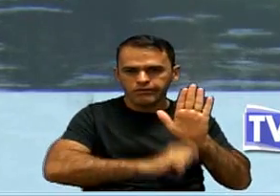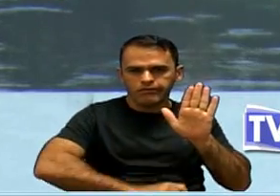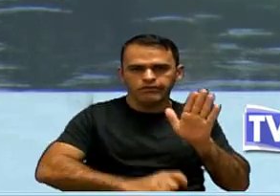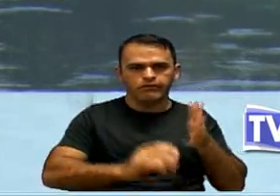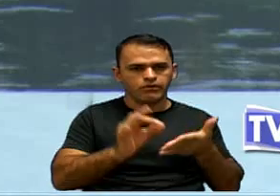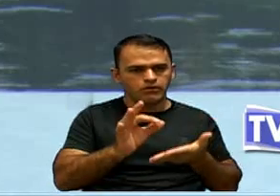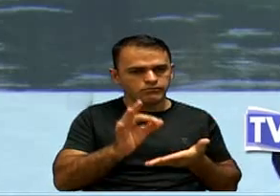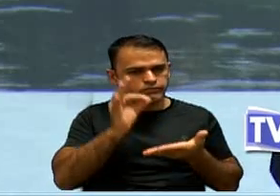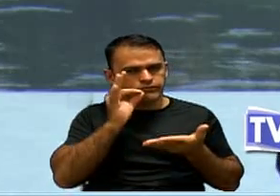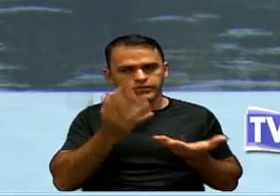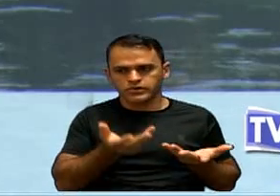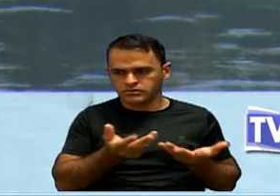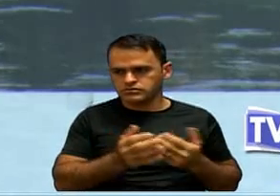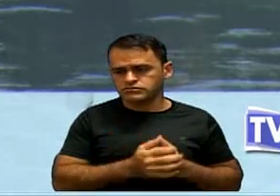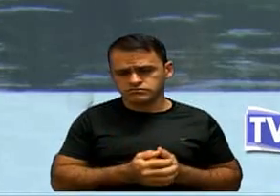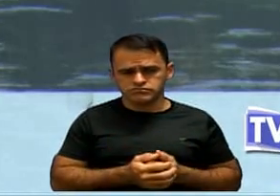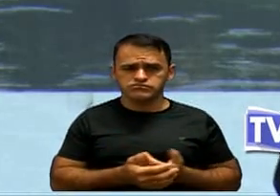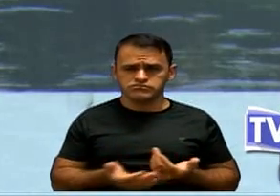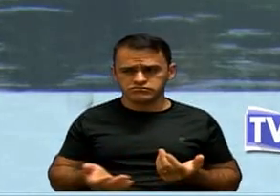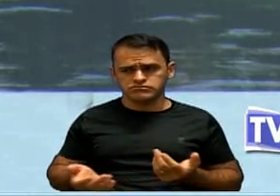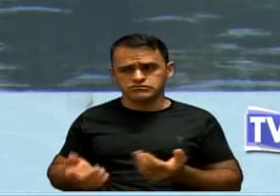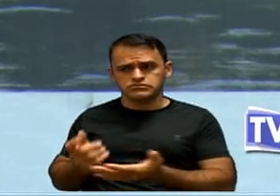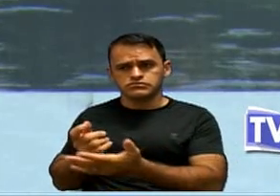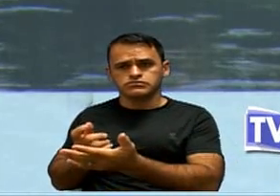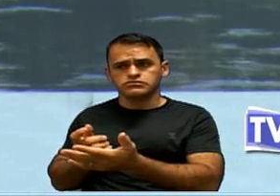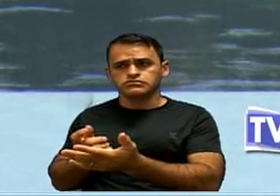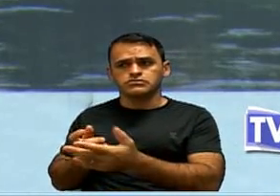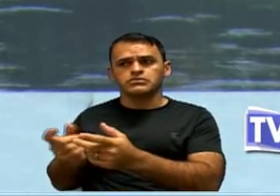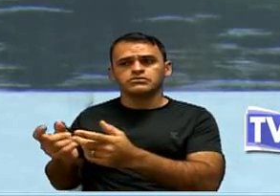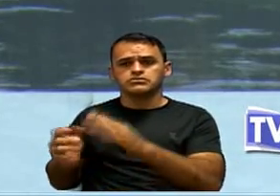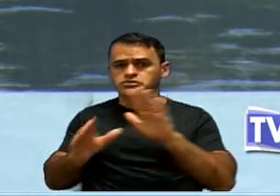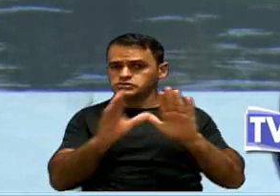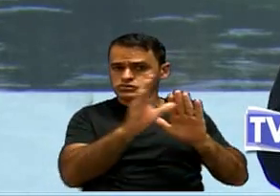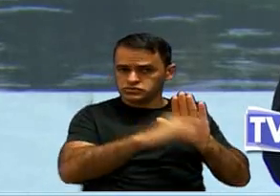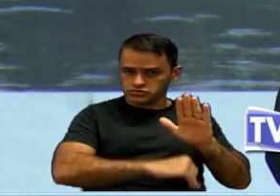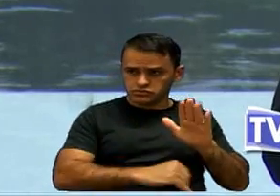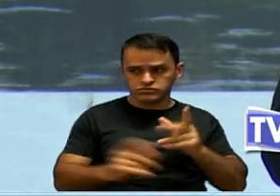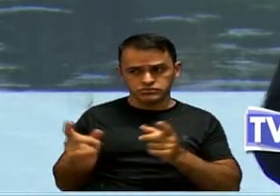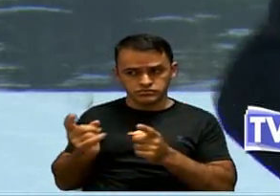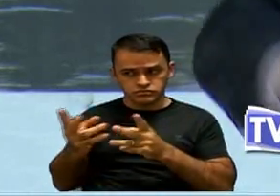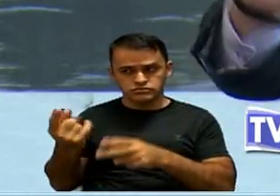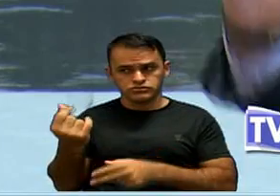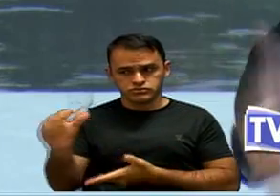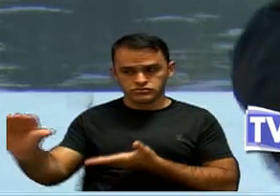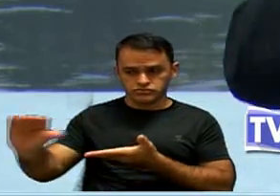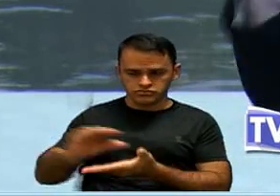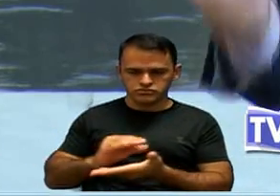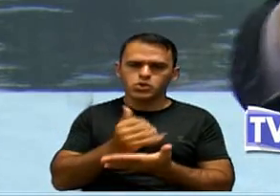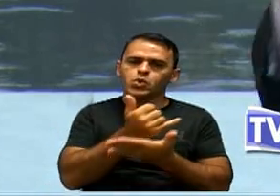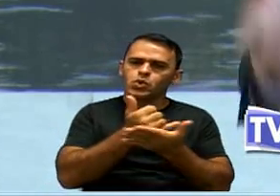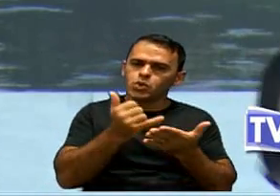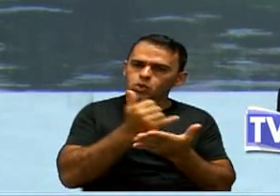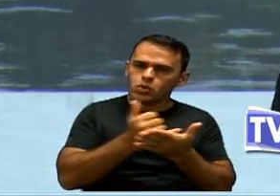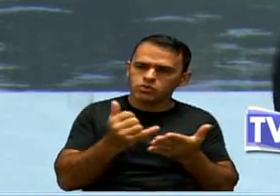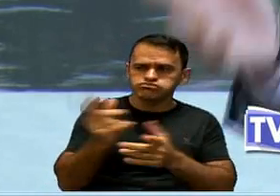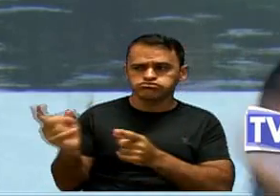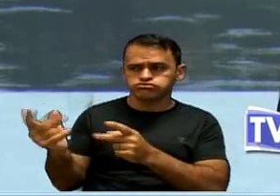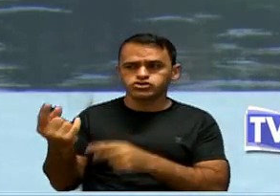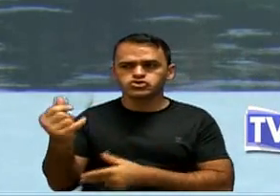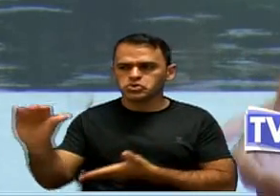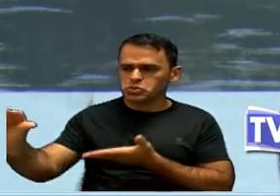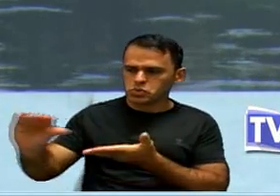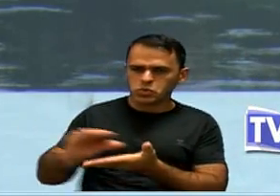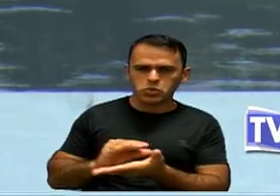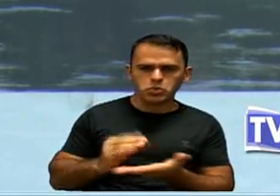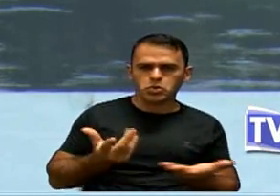Esse tipo de furto é exclusivo para usuários de drogas, que eles acabam vendendo isso e trocam por